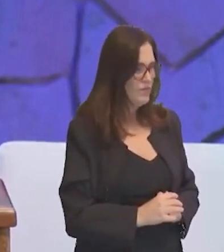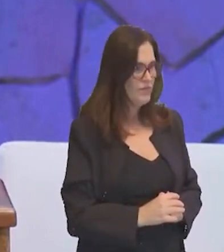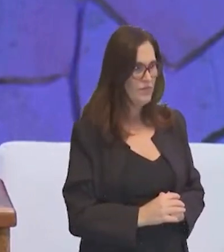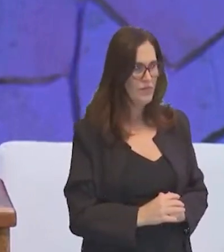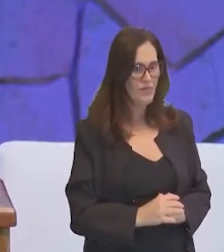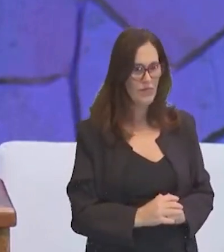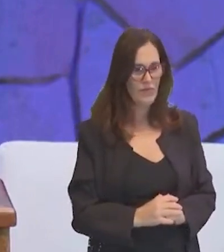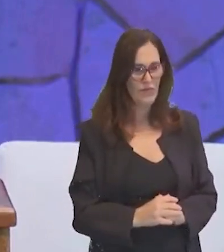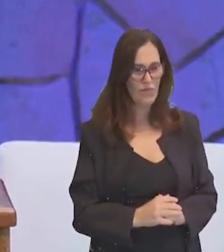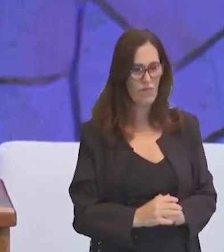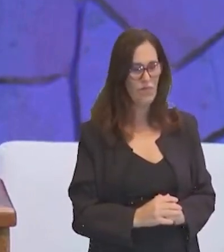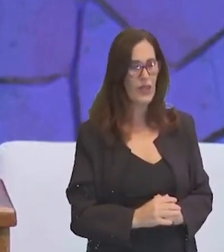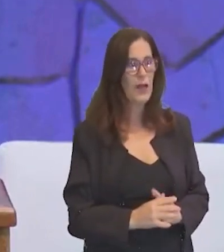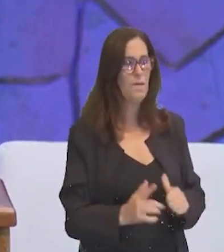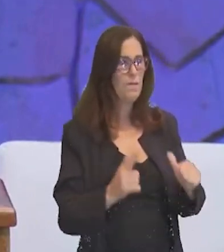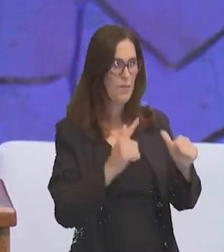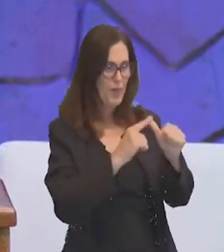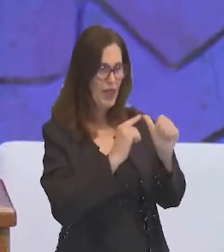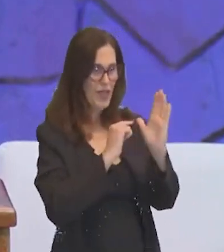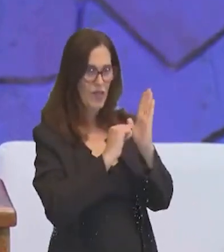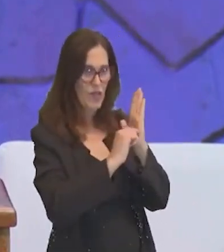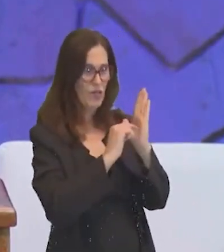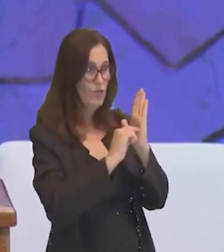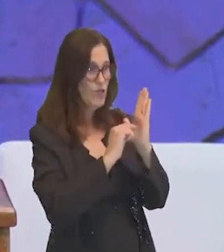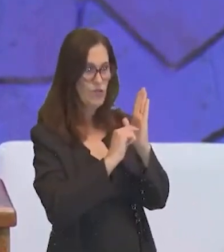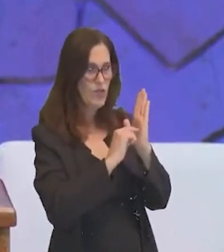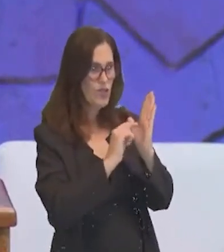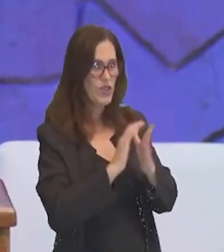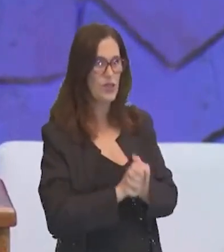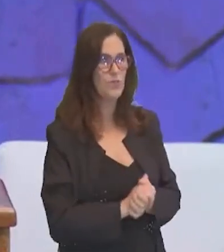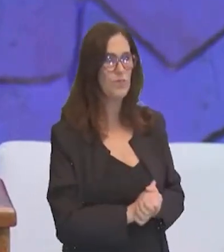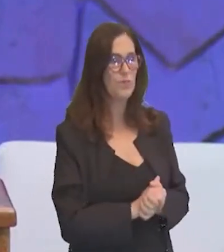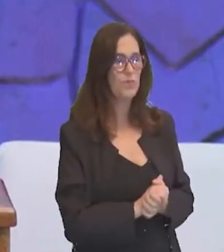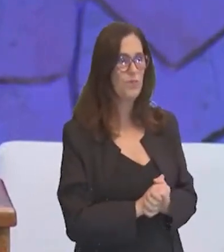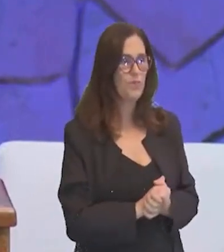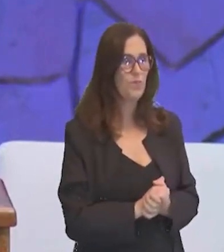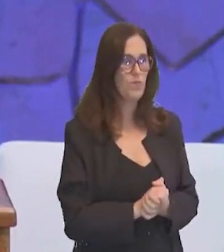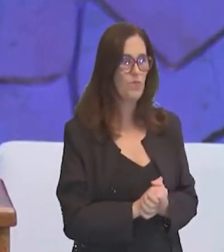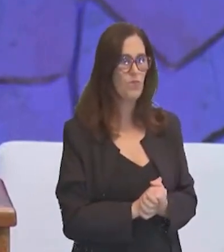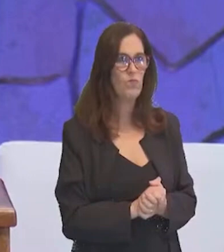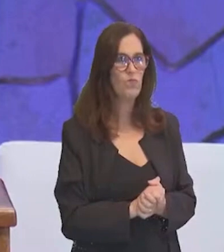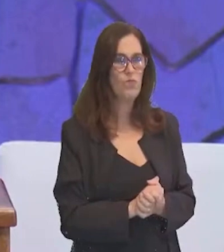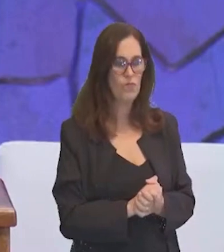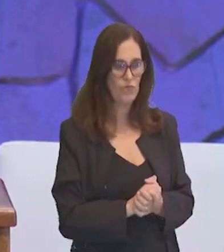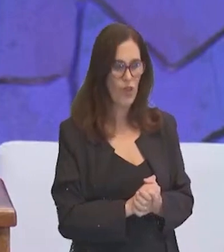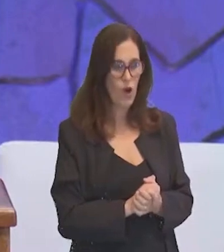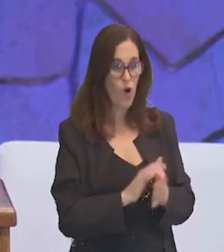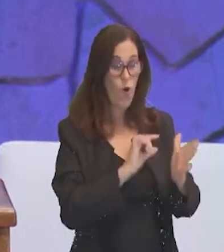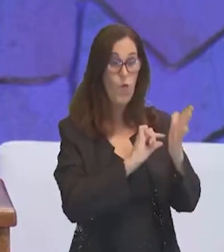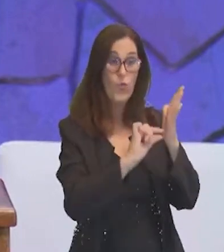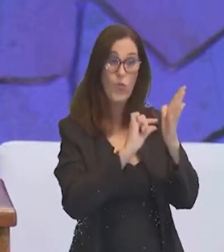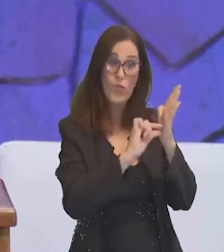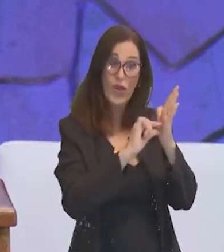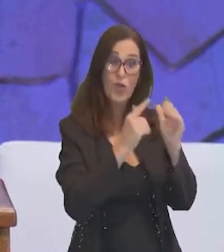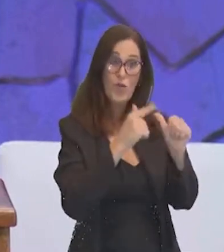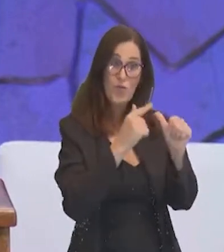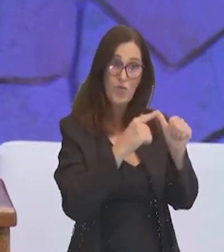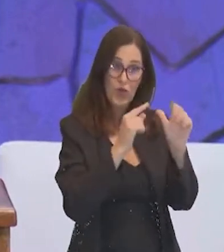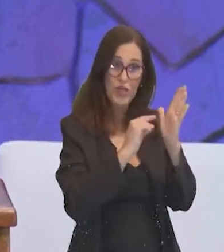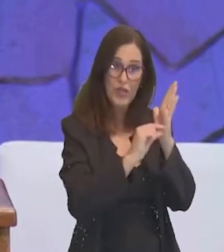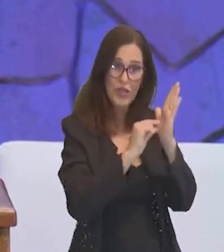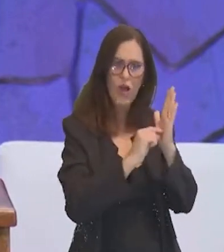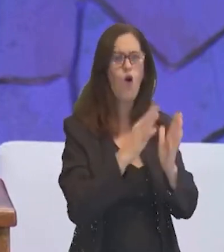Trago como destaque o primeiro versículo. Acompanhe comigo. O primeiro versículo é um versículo